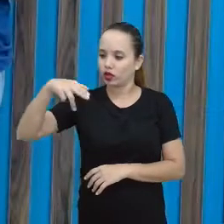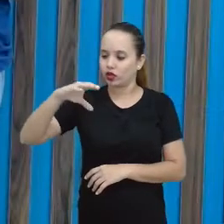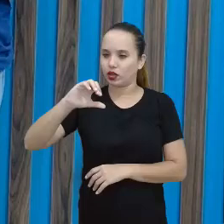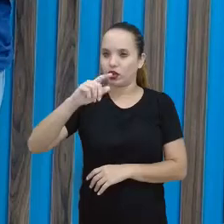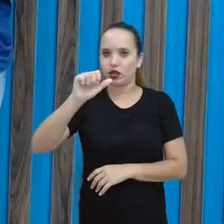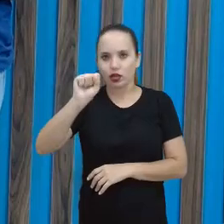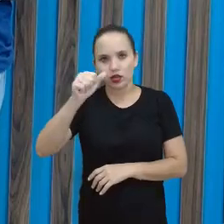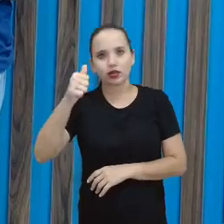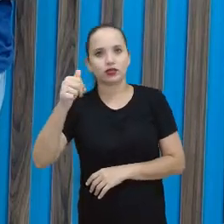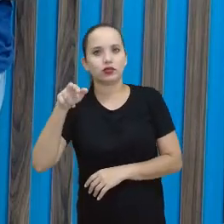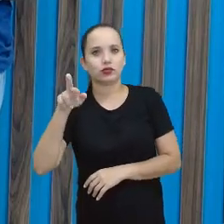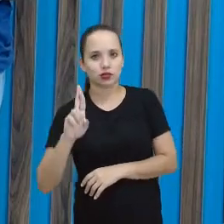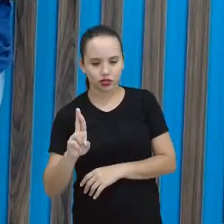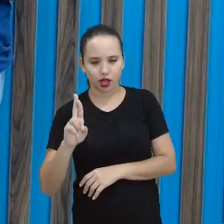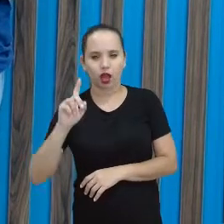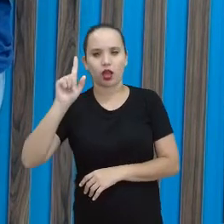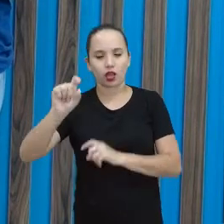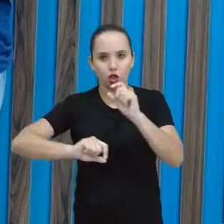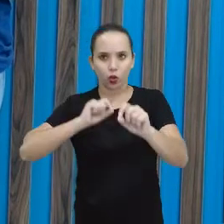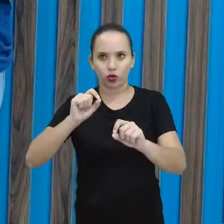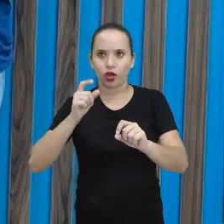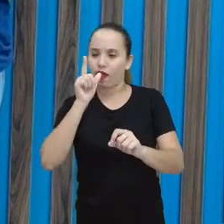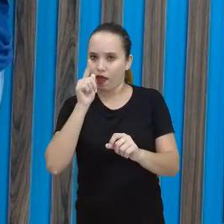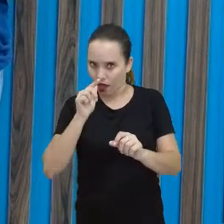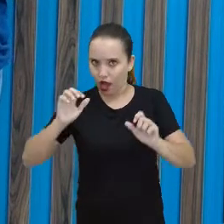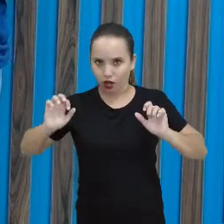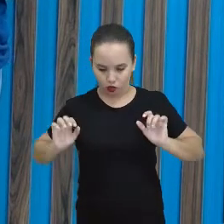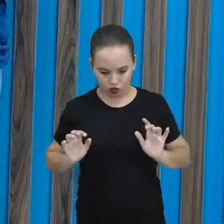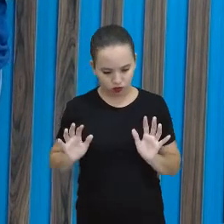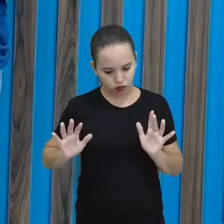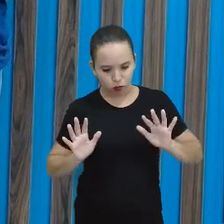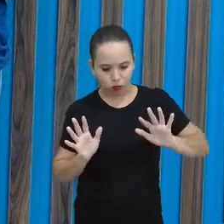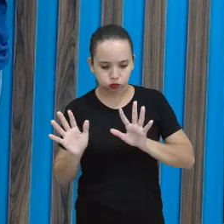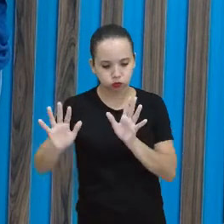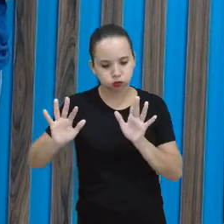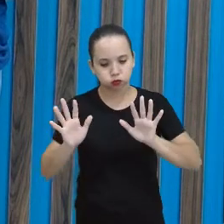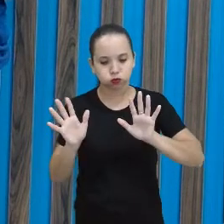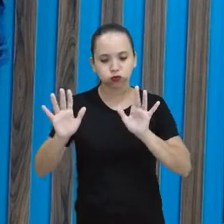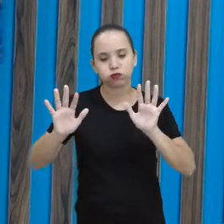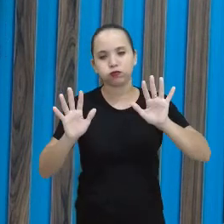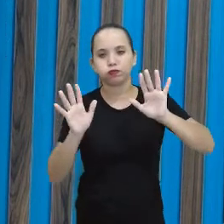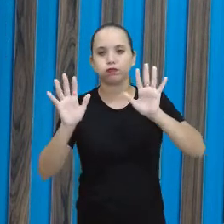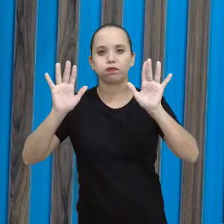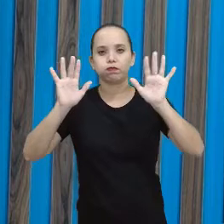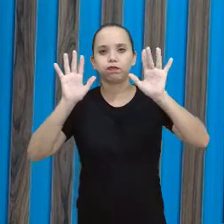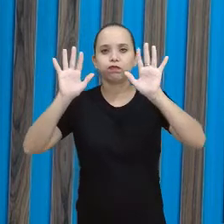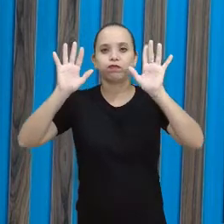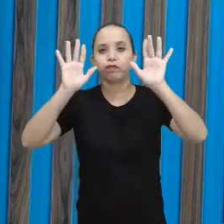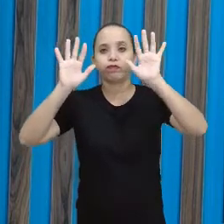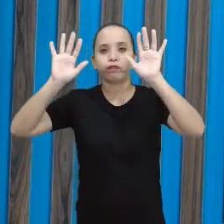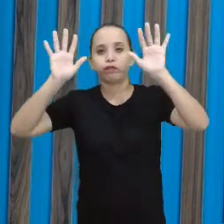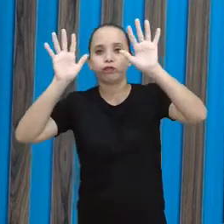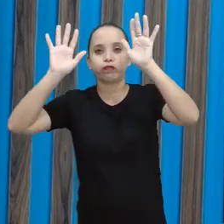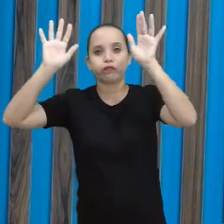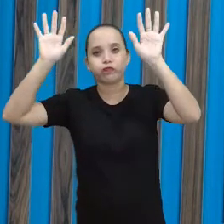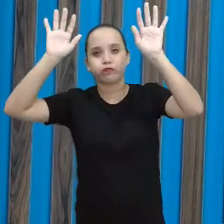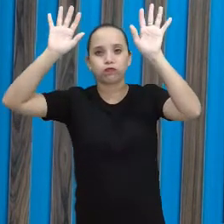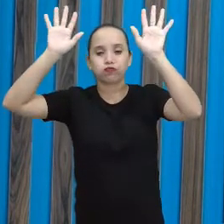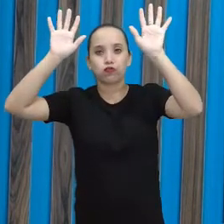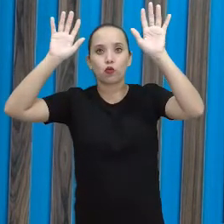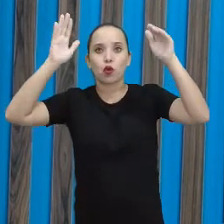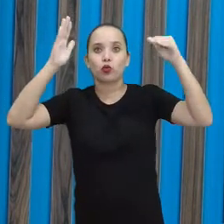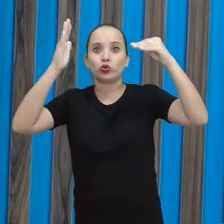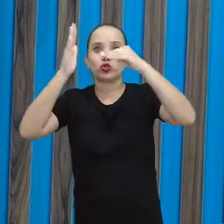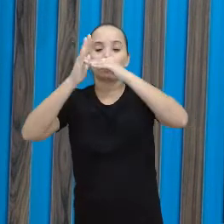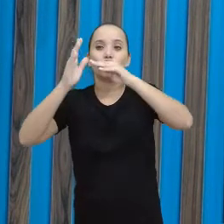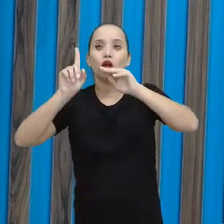vapor de água é a água no estado gasoso, não é? Pronto, então quando chega numa temperatura que vai